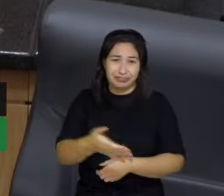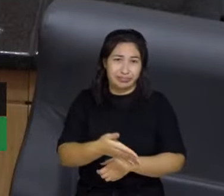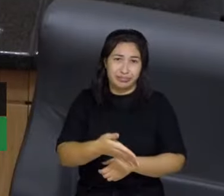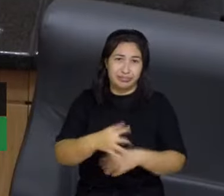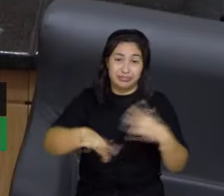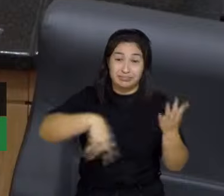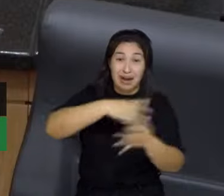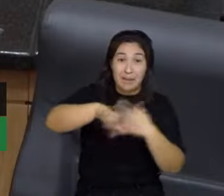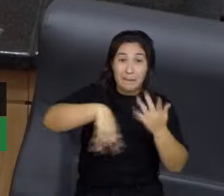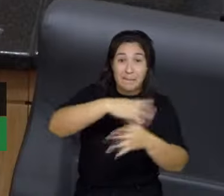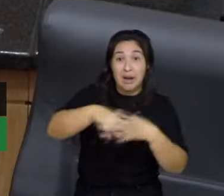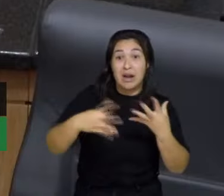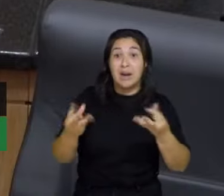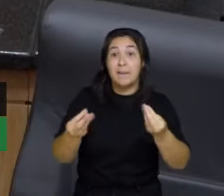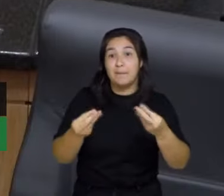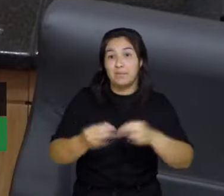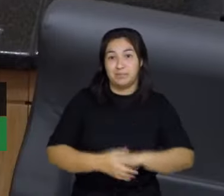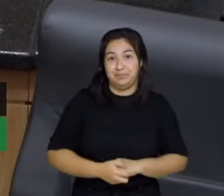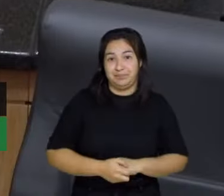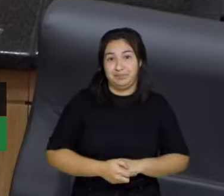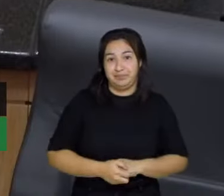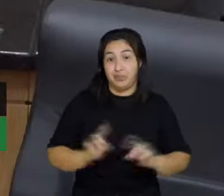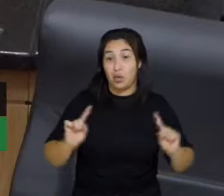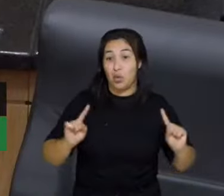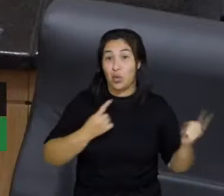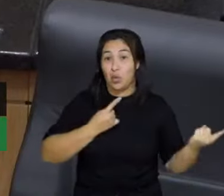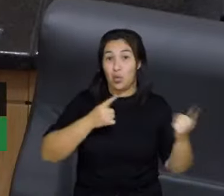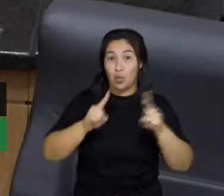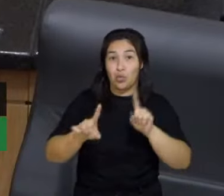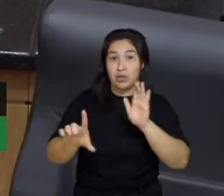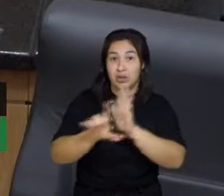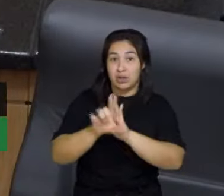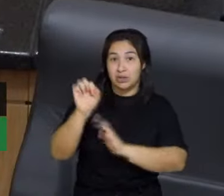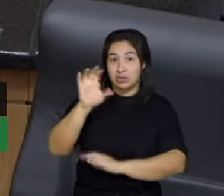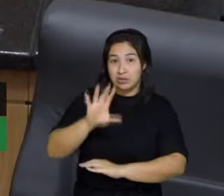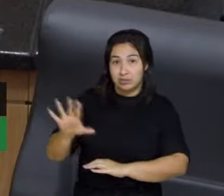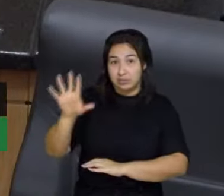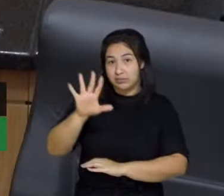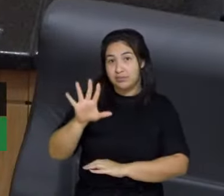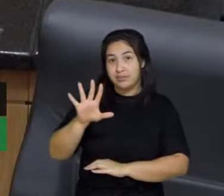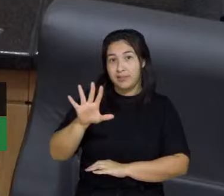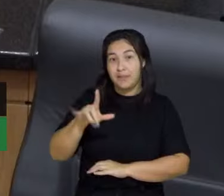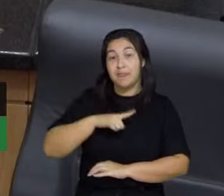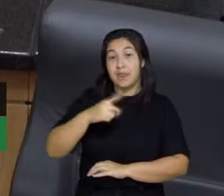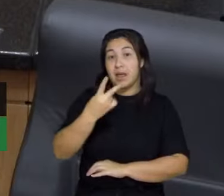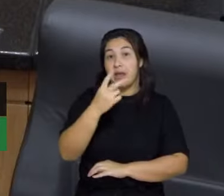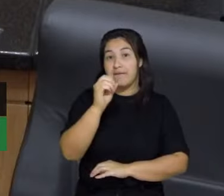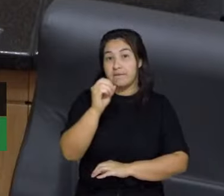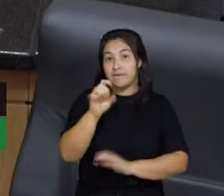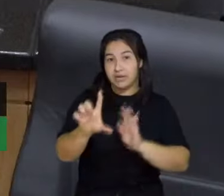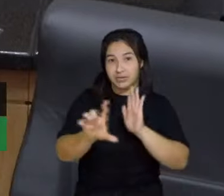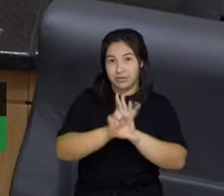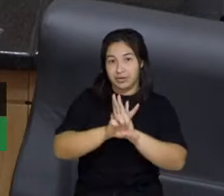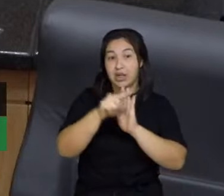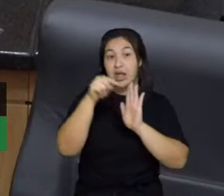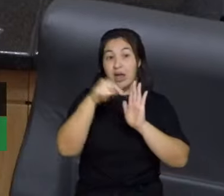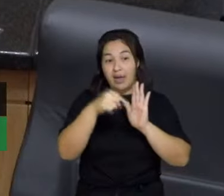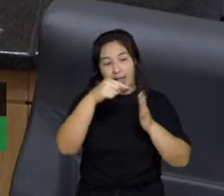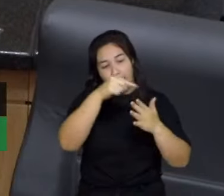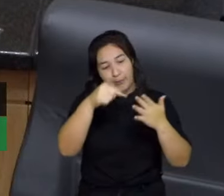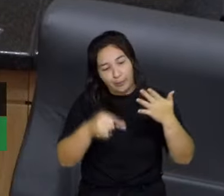atrapalham, inoperantes, enfim, que vão contra a legislação federal. E nós já estamos no primeiro pacote revogando 20 leis. Então, coloco à disposição da